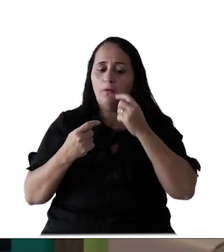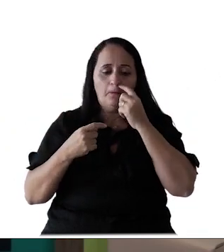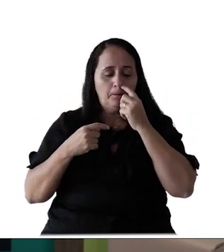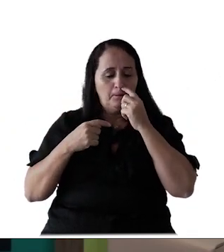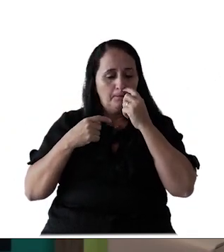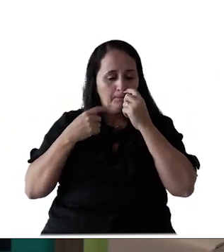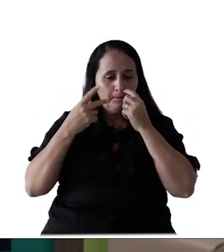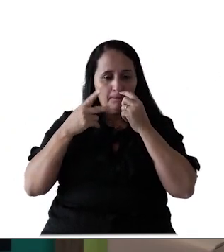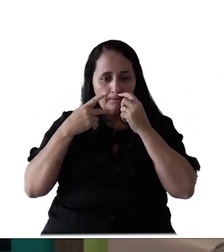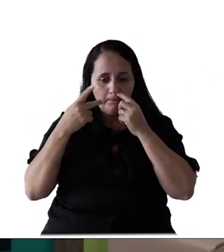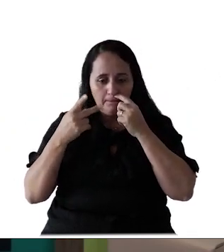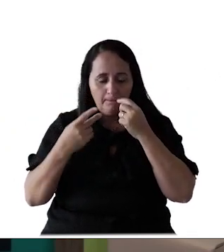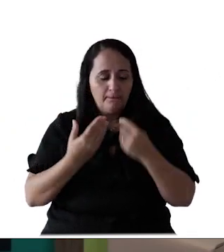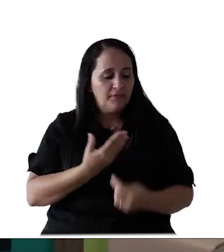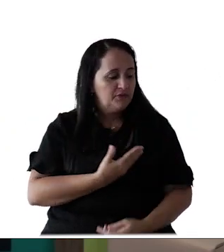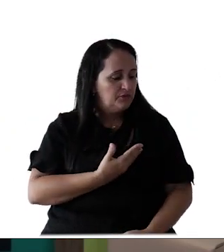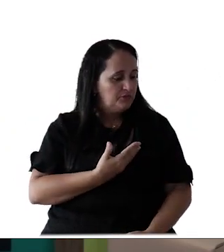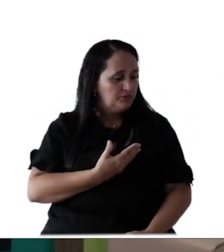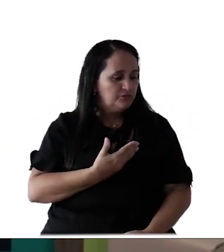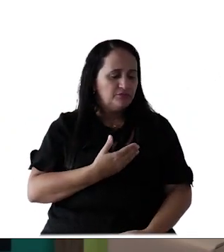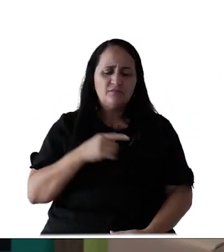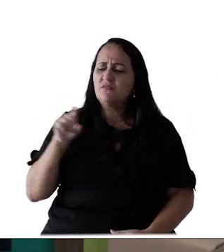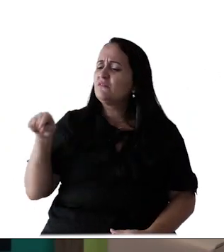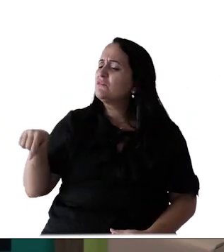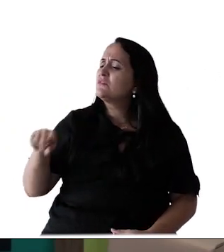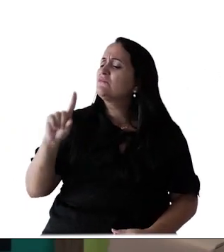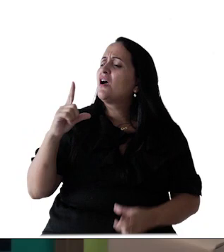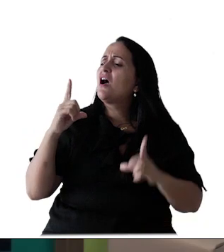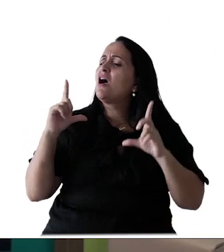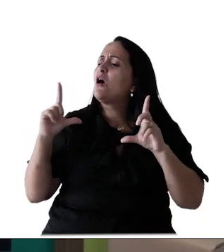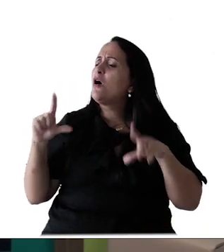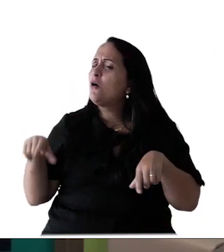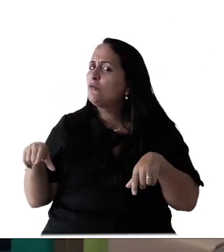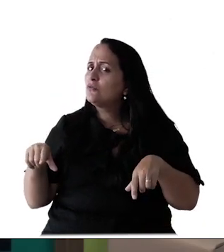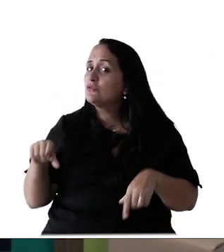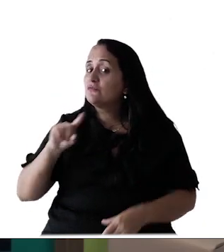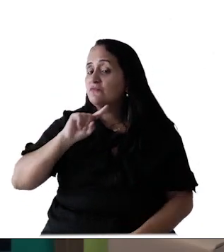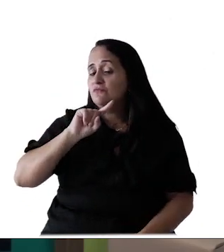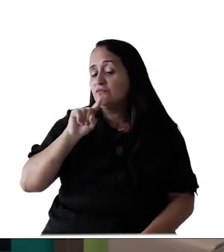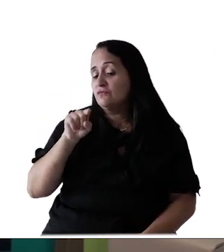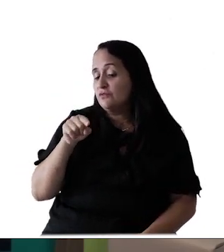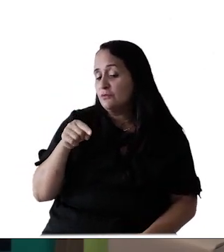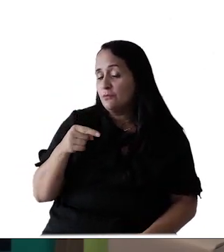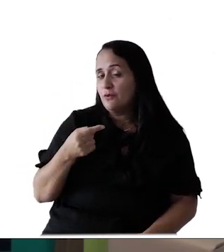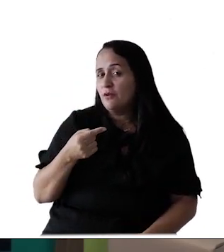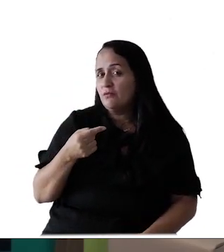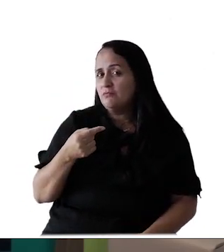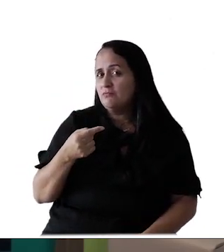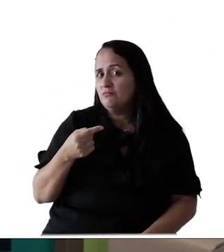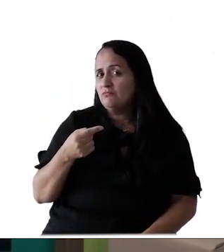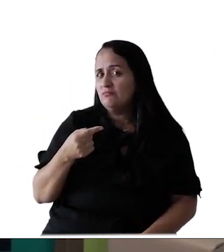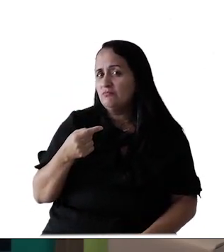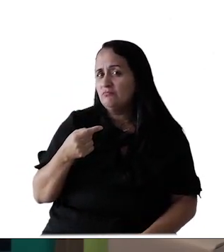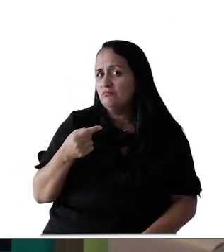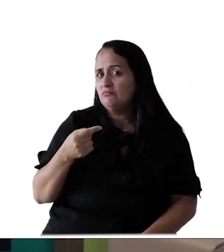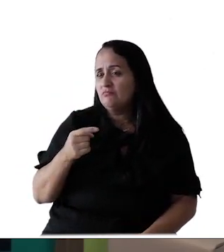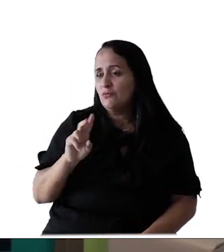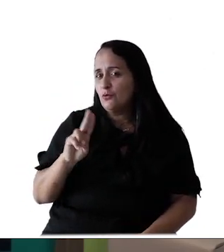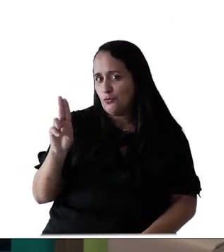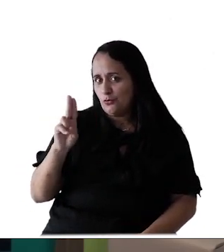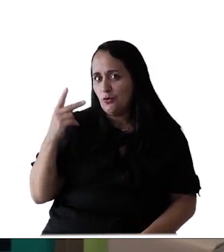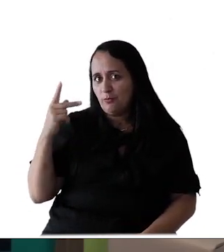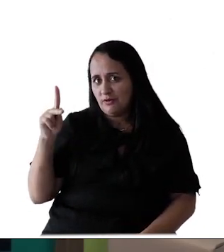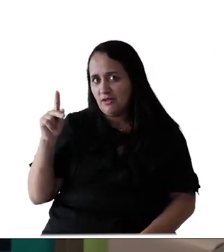do amiguinho, aonde você vai, vírgula, ceninha. Então,